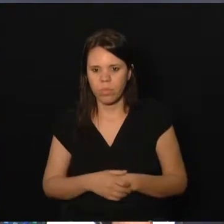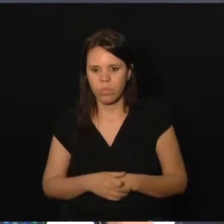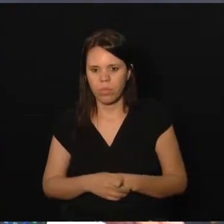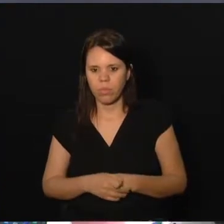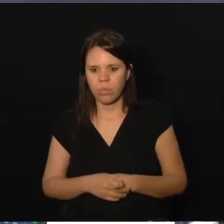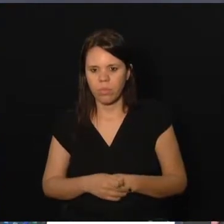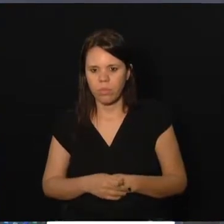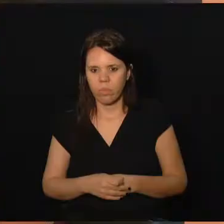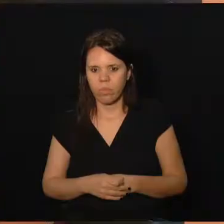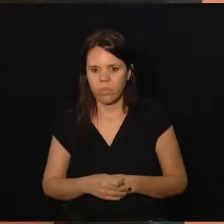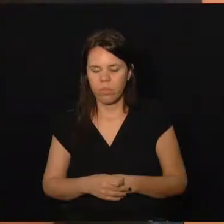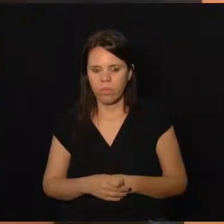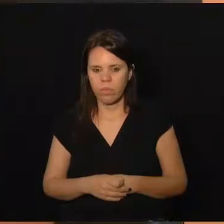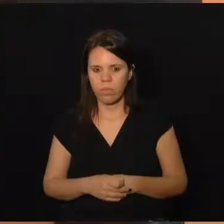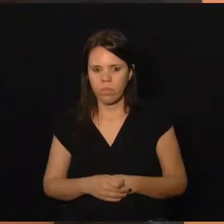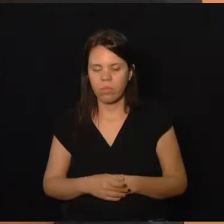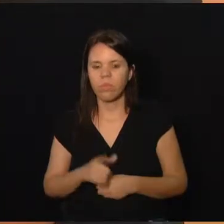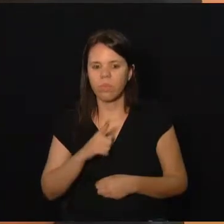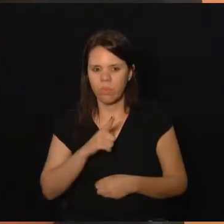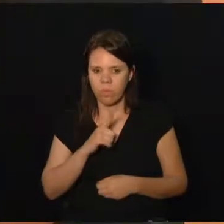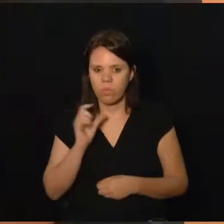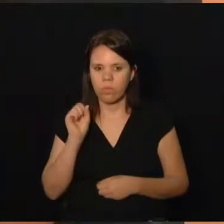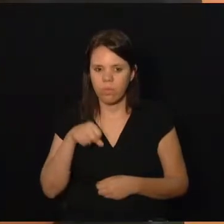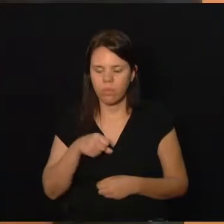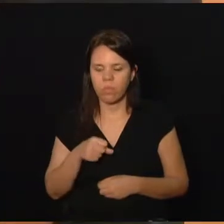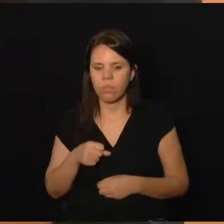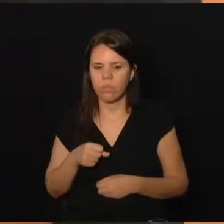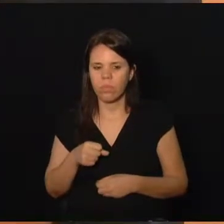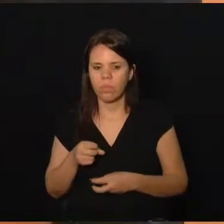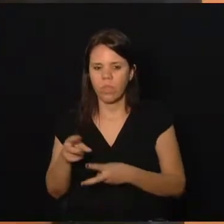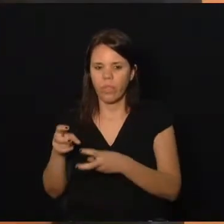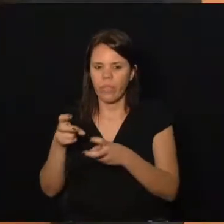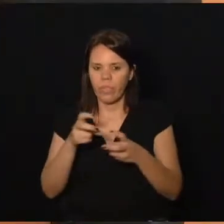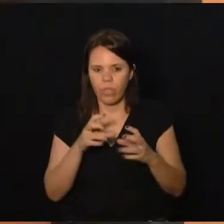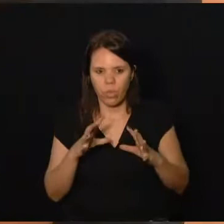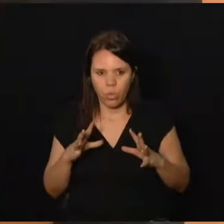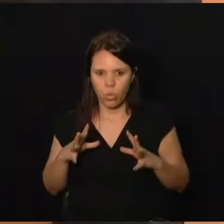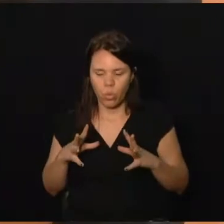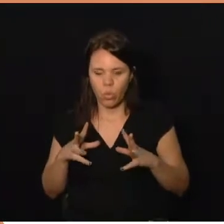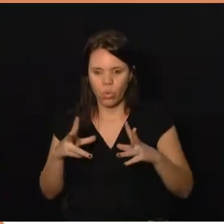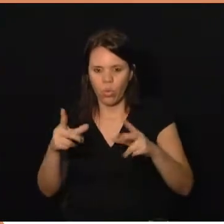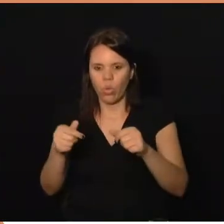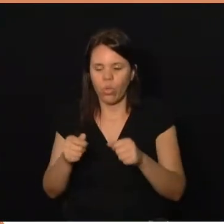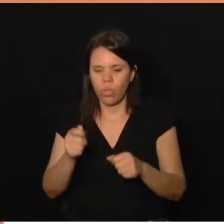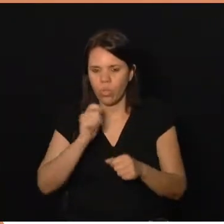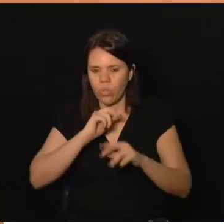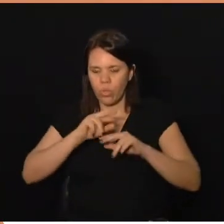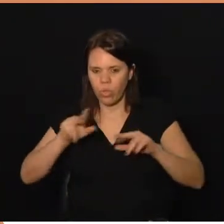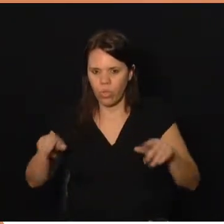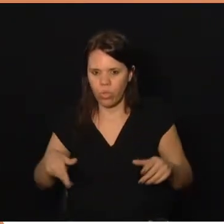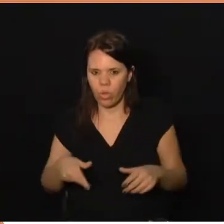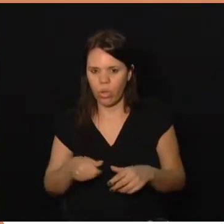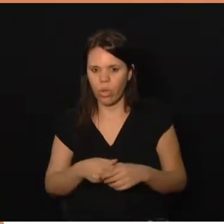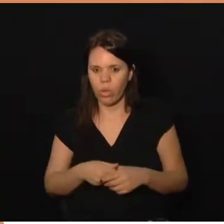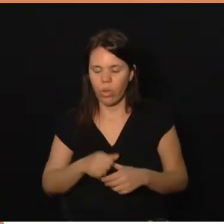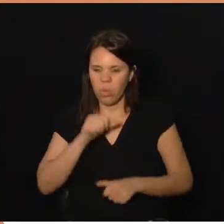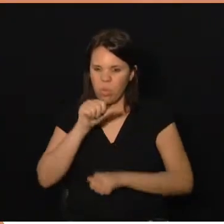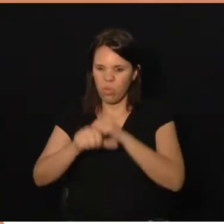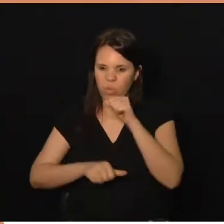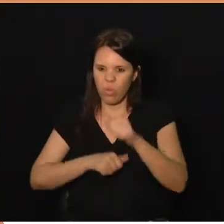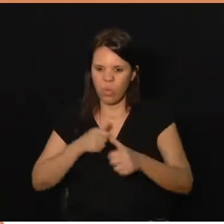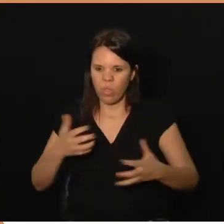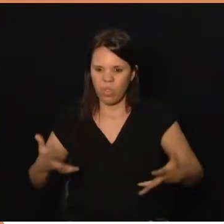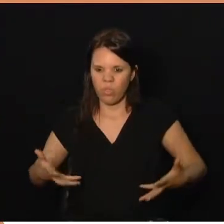Agora, existem sinais que todas as drogas proporcionam, né? O caso, por exemplo, mudança de humor, mudança